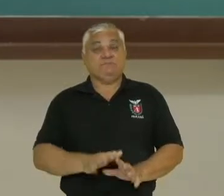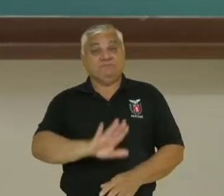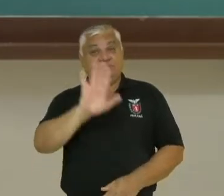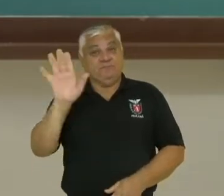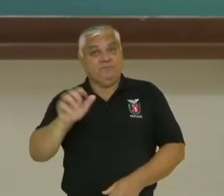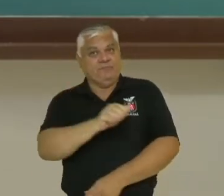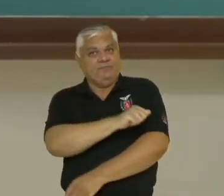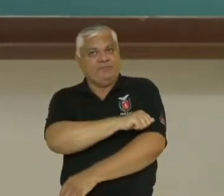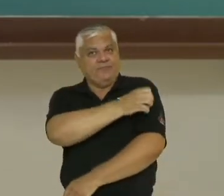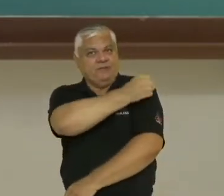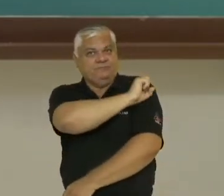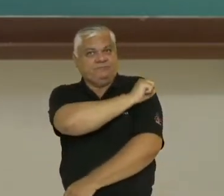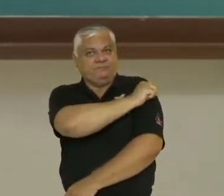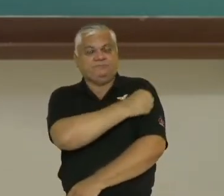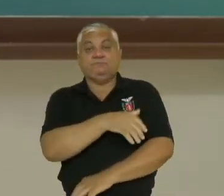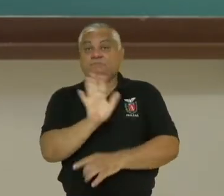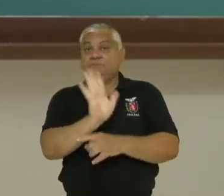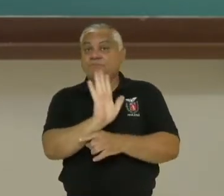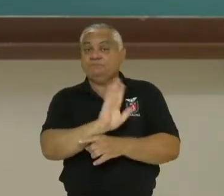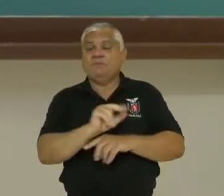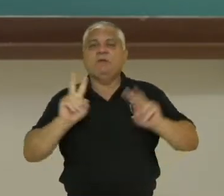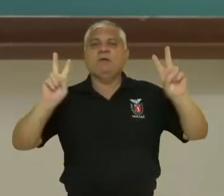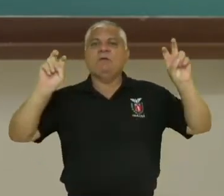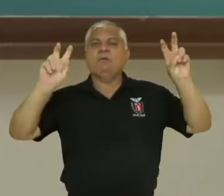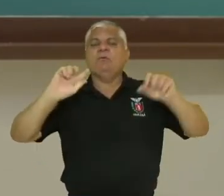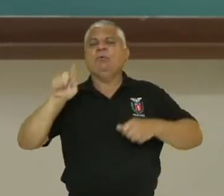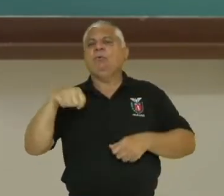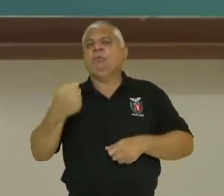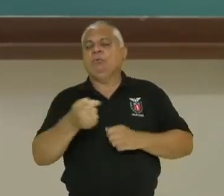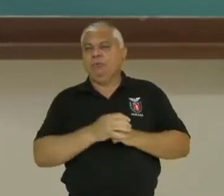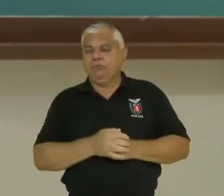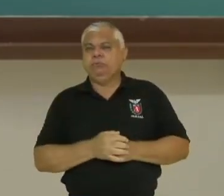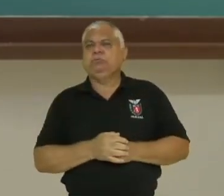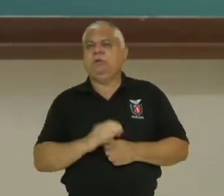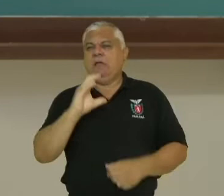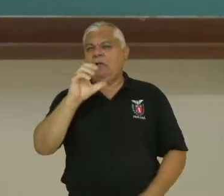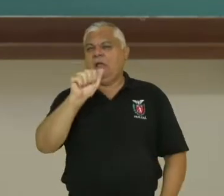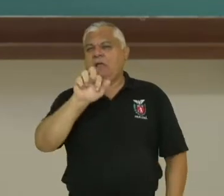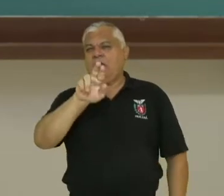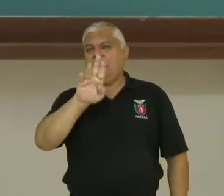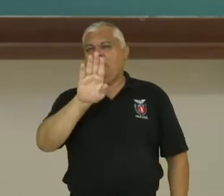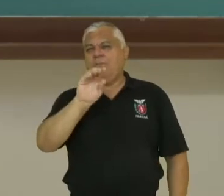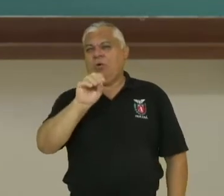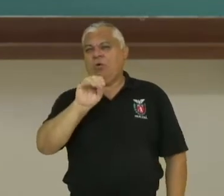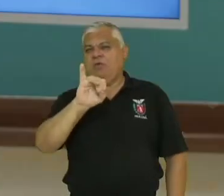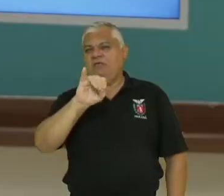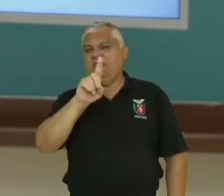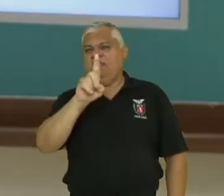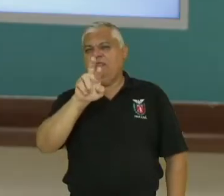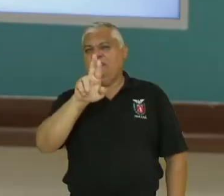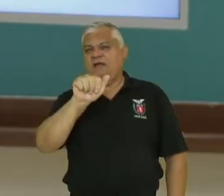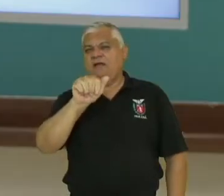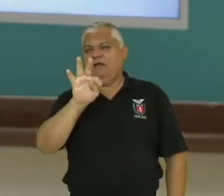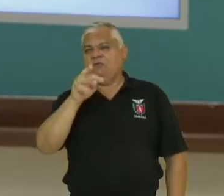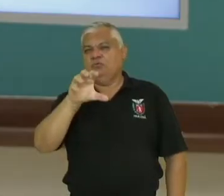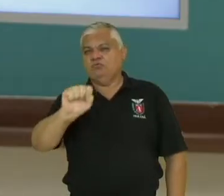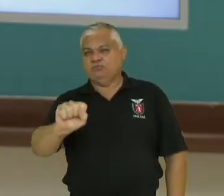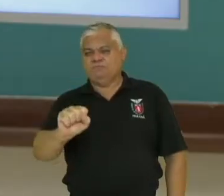Olá, estudantes do oitavo ano! Nesse vídeo, nós vamos falar sobre os carboidratos. Então, acompanhem comigo na tela.